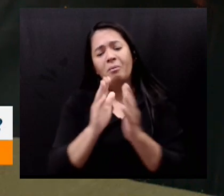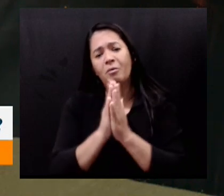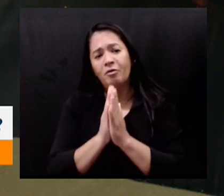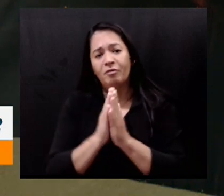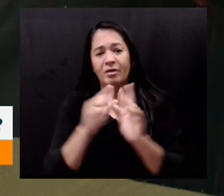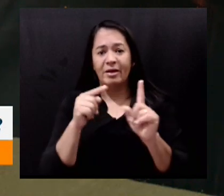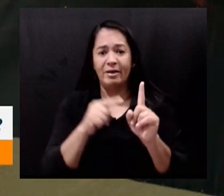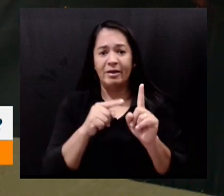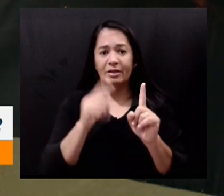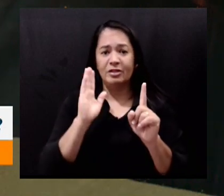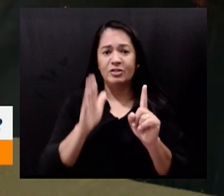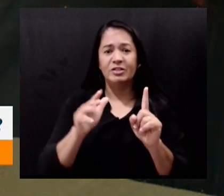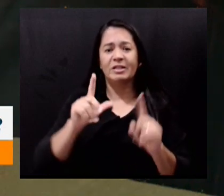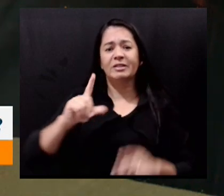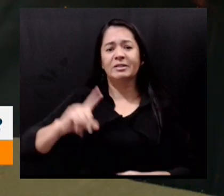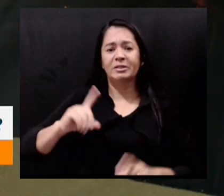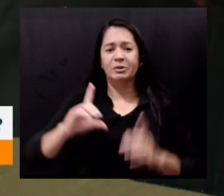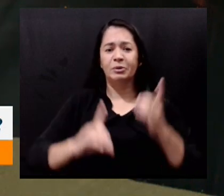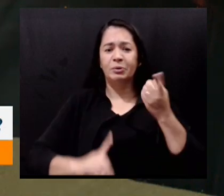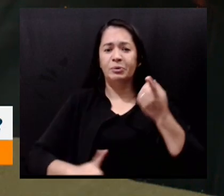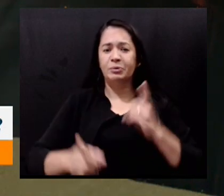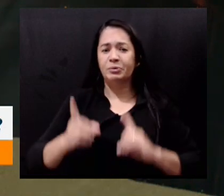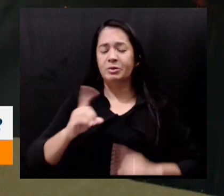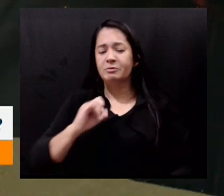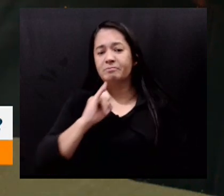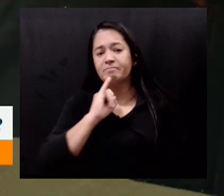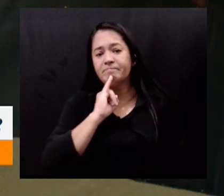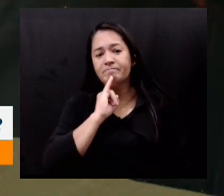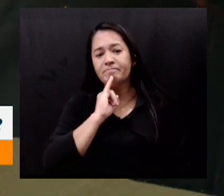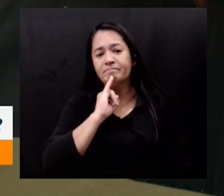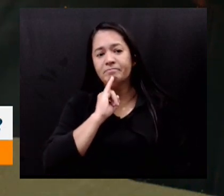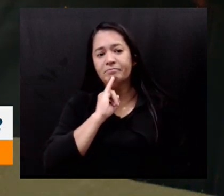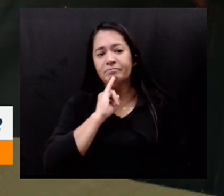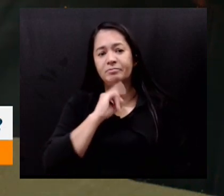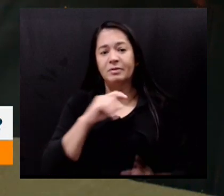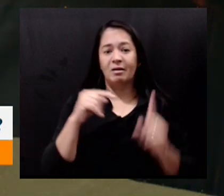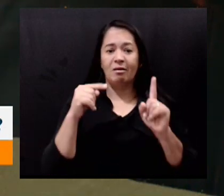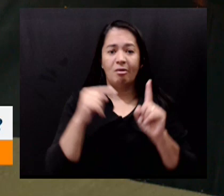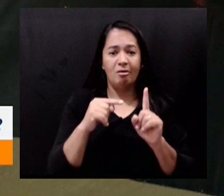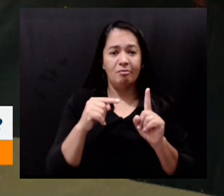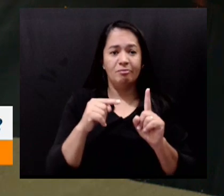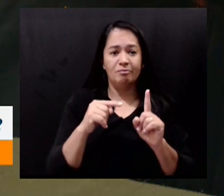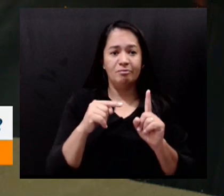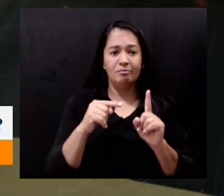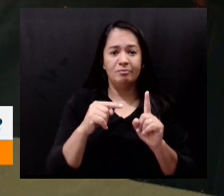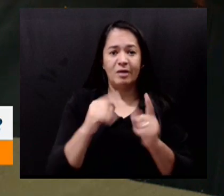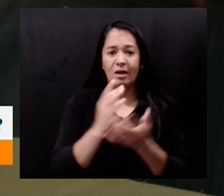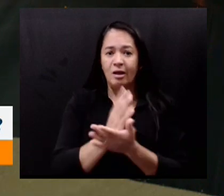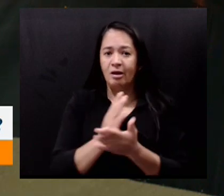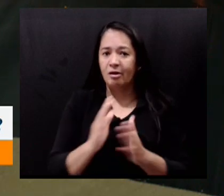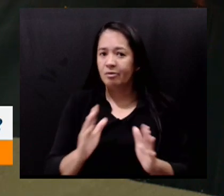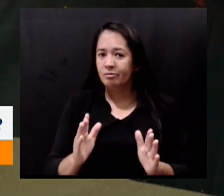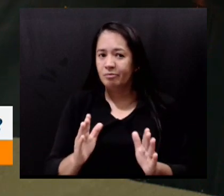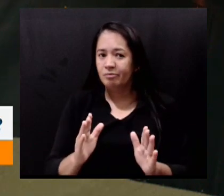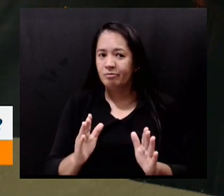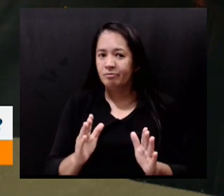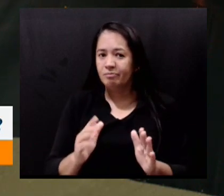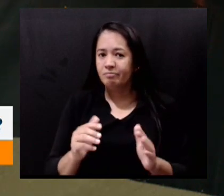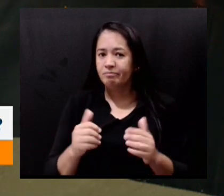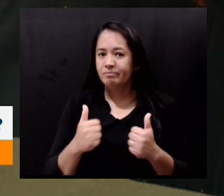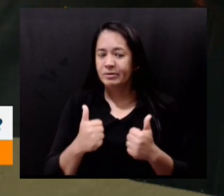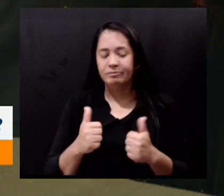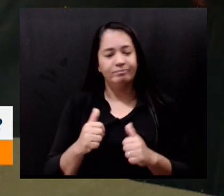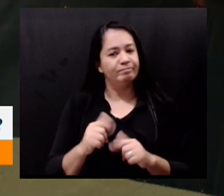de depressão e infelizmente o caso da Jéssica não acabou bem, né, ela infelizmente